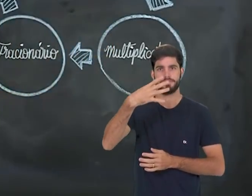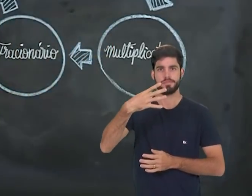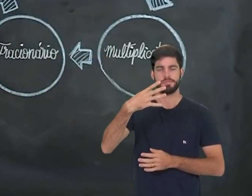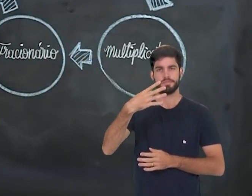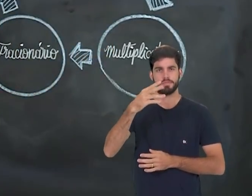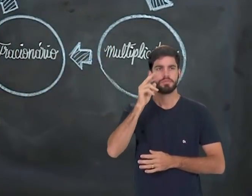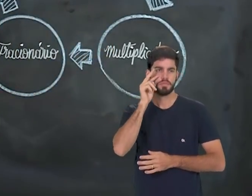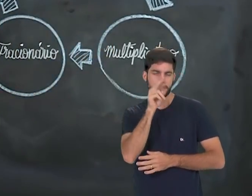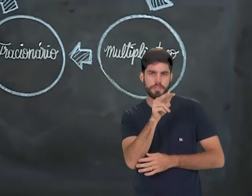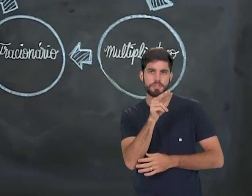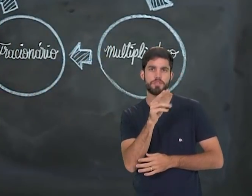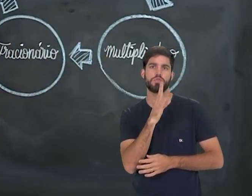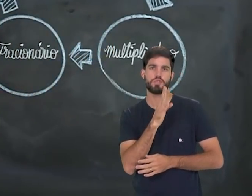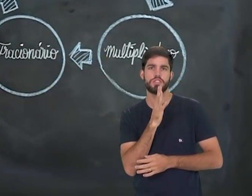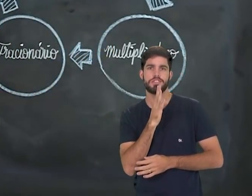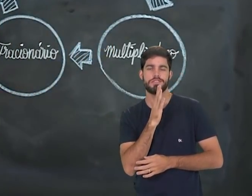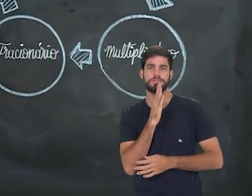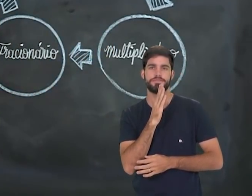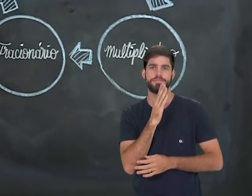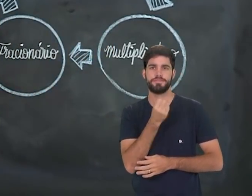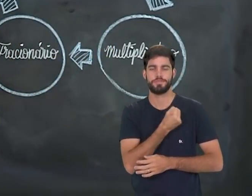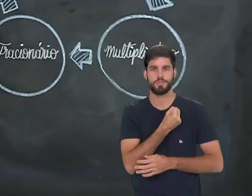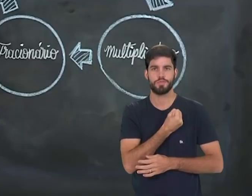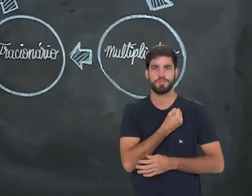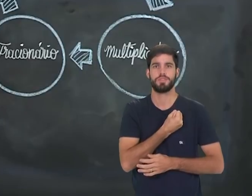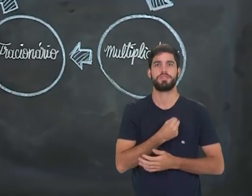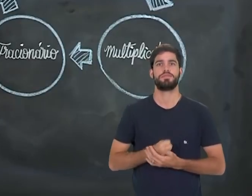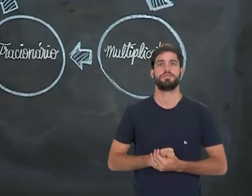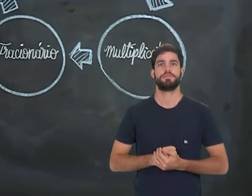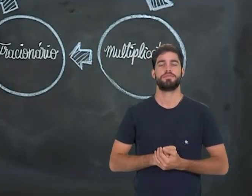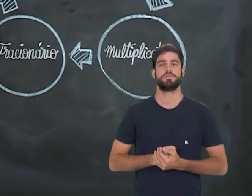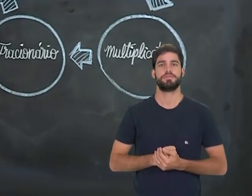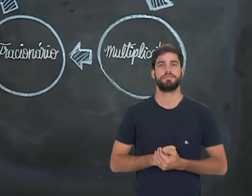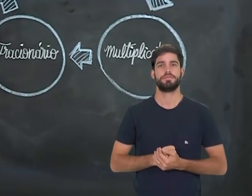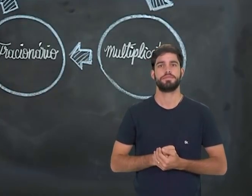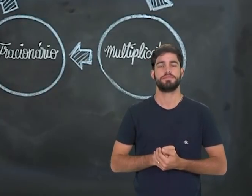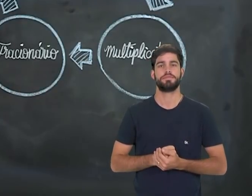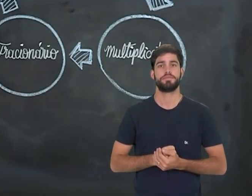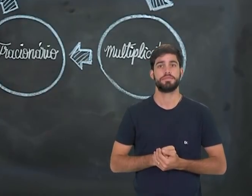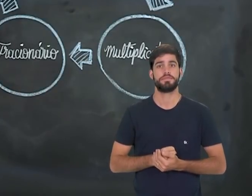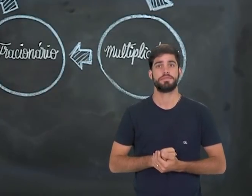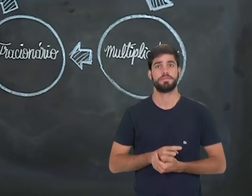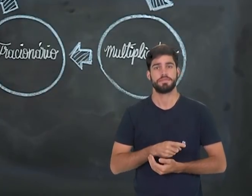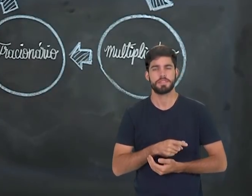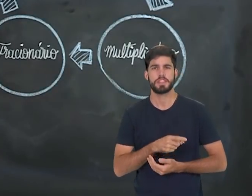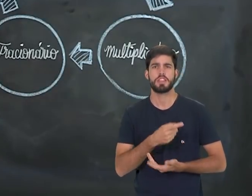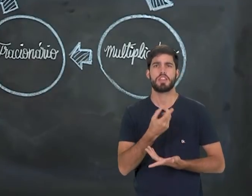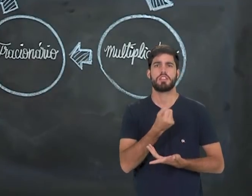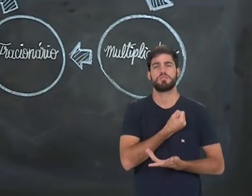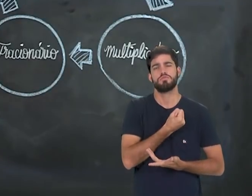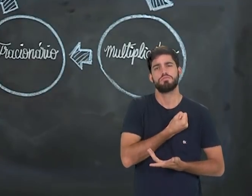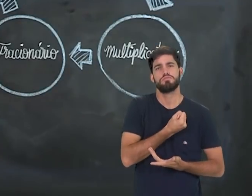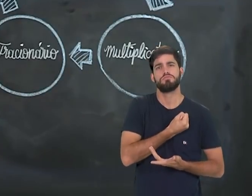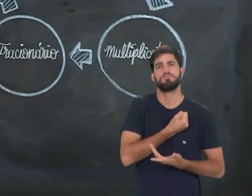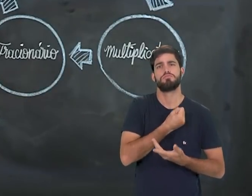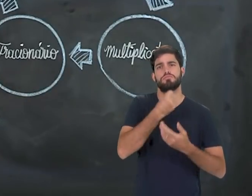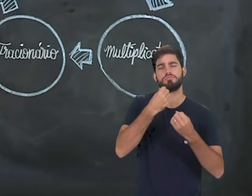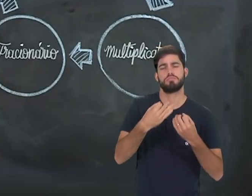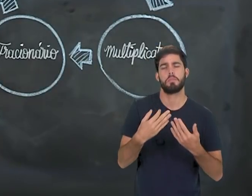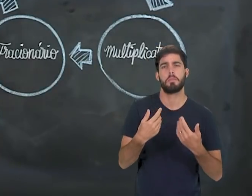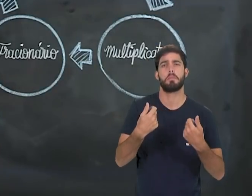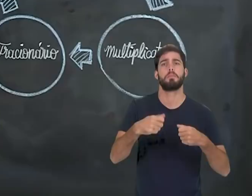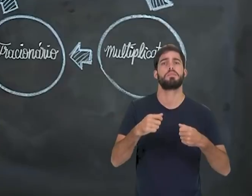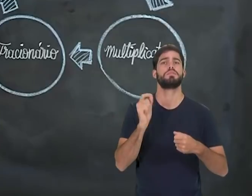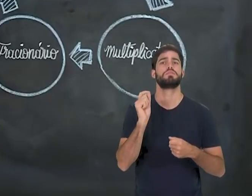reconhece esses números, você reconhece esses sinais. Esse número 34, para ele ser expresso de forma gráfica, eu preciso de um